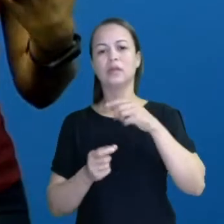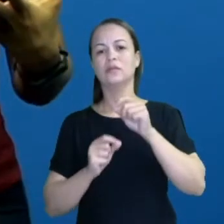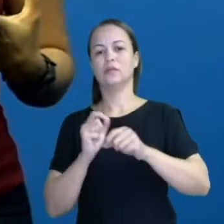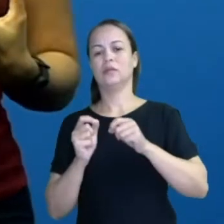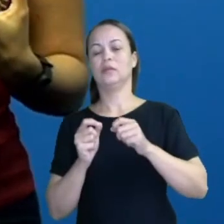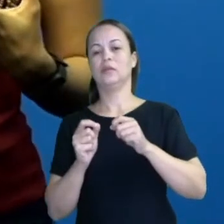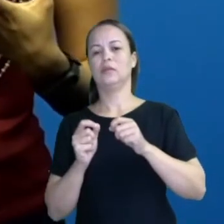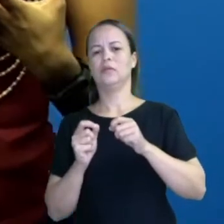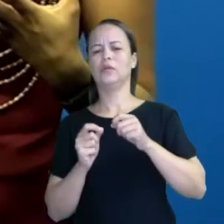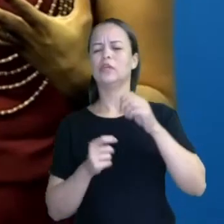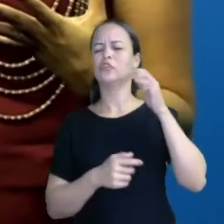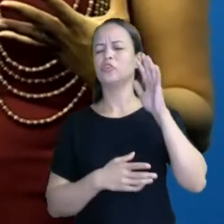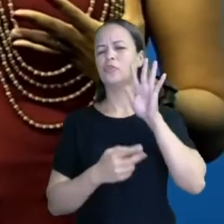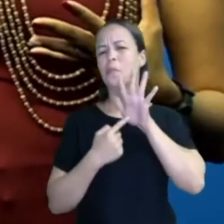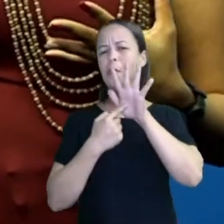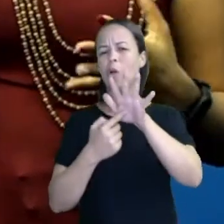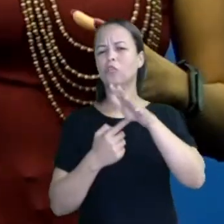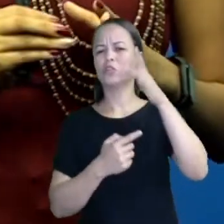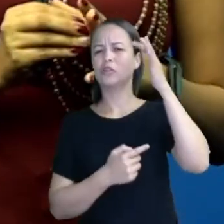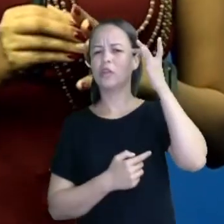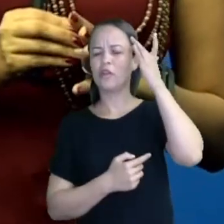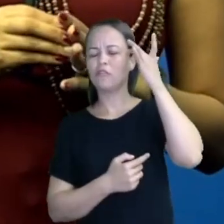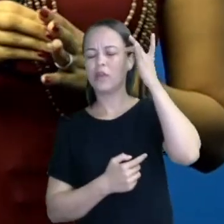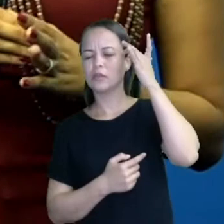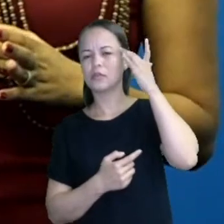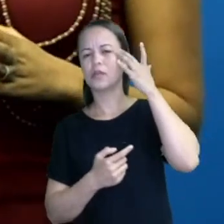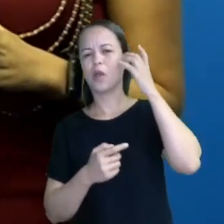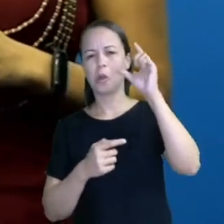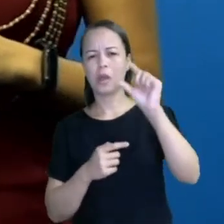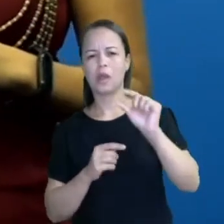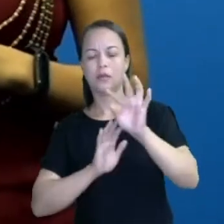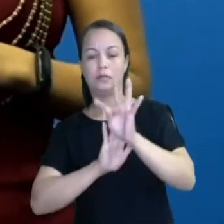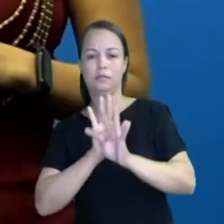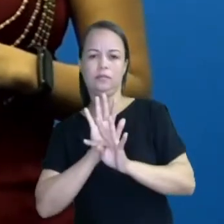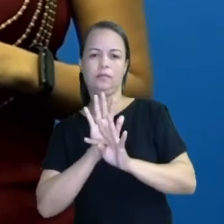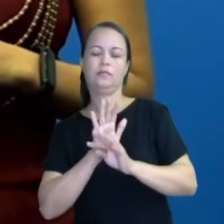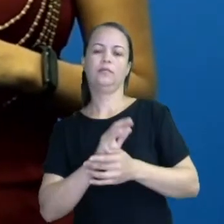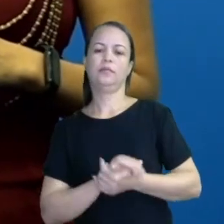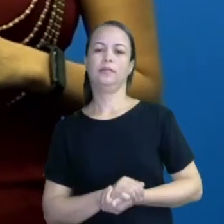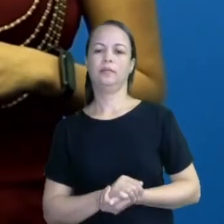de reflexão com esse pequeno texto? Gente,